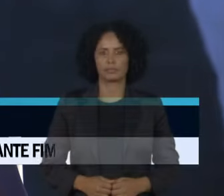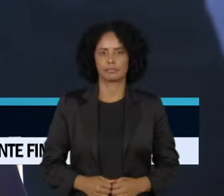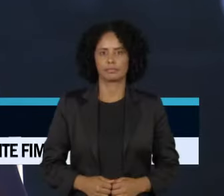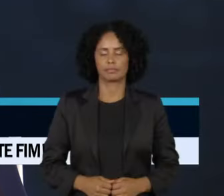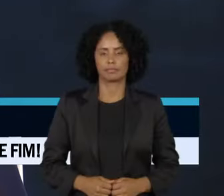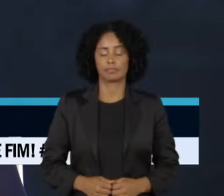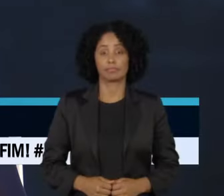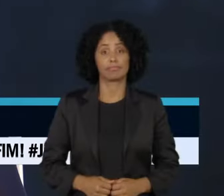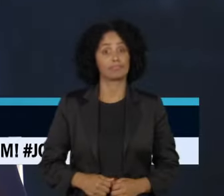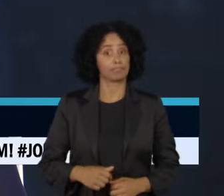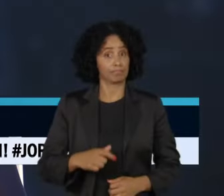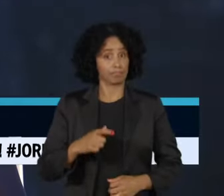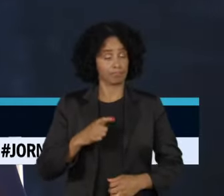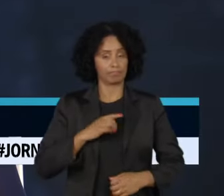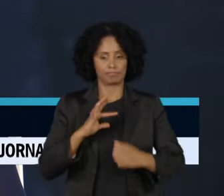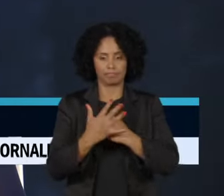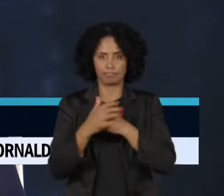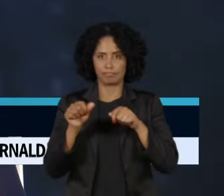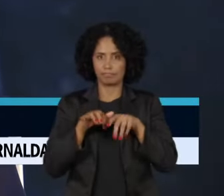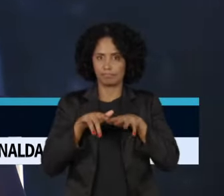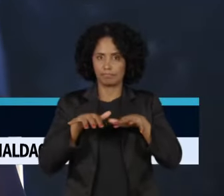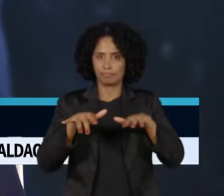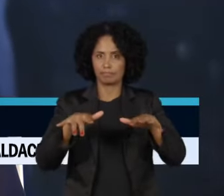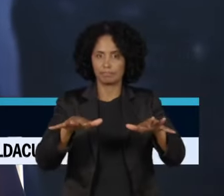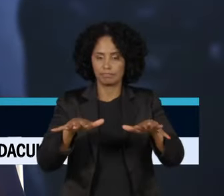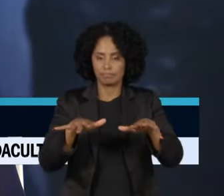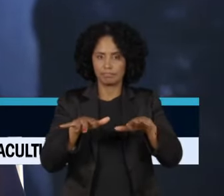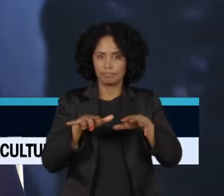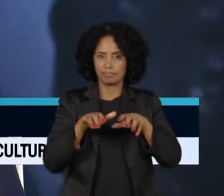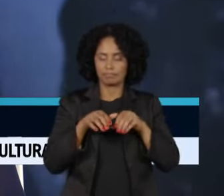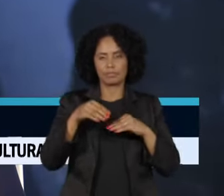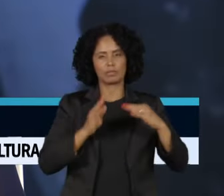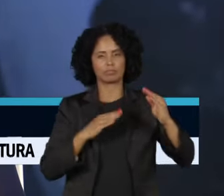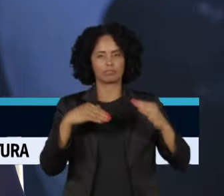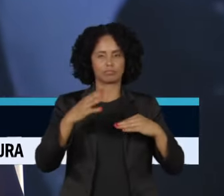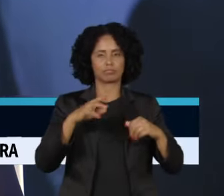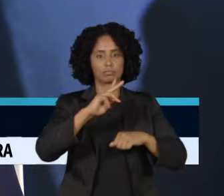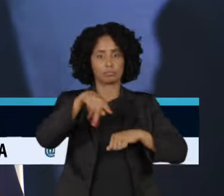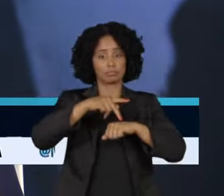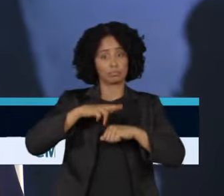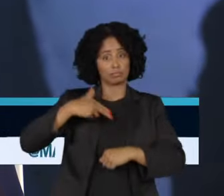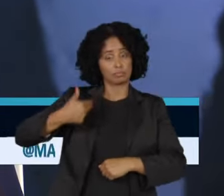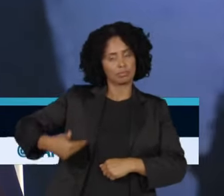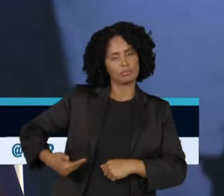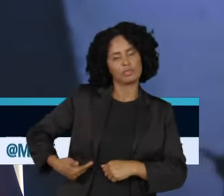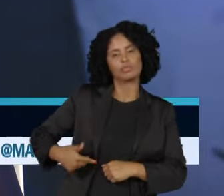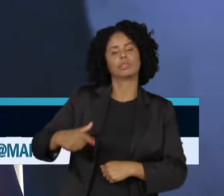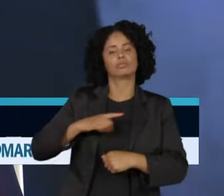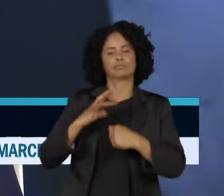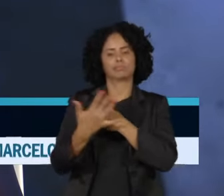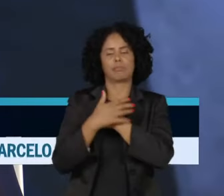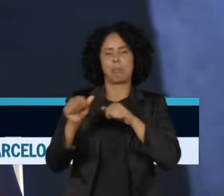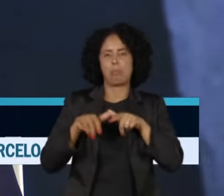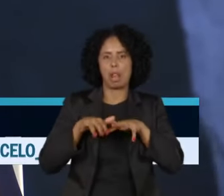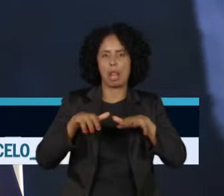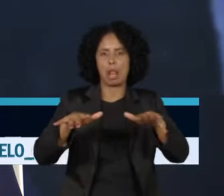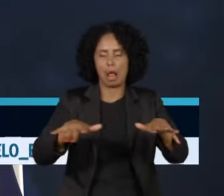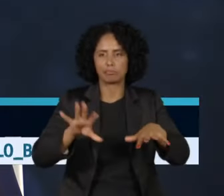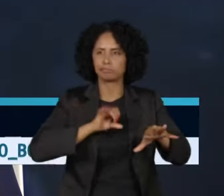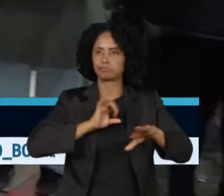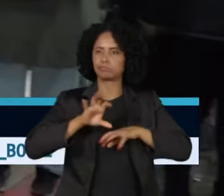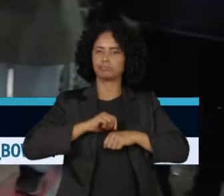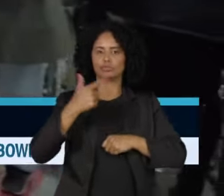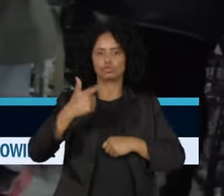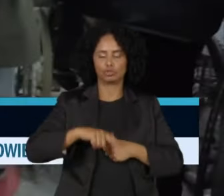Com o relaxamento das medidas sanitárias, a China vem enfrentando aumento no número de casos de Covid-19, pressionando o atendimento em